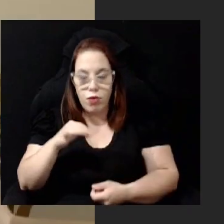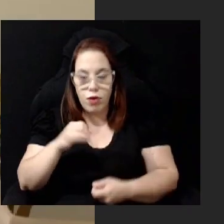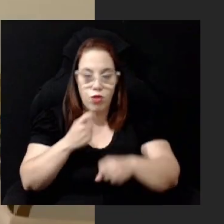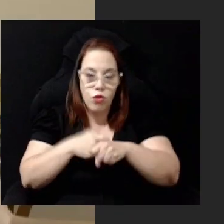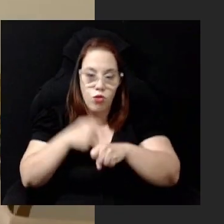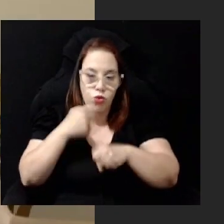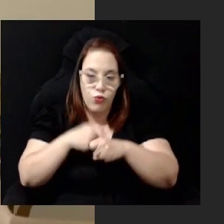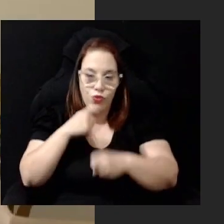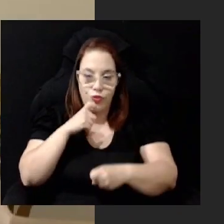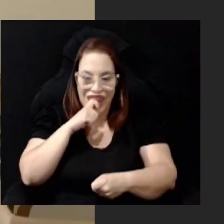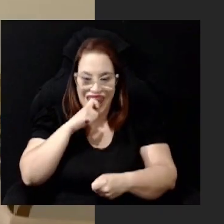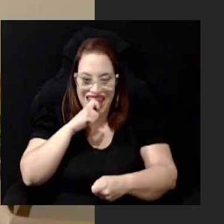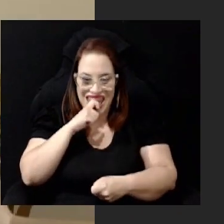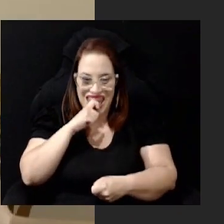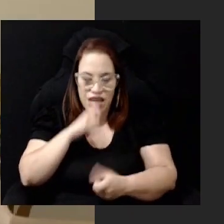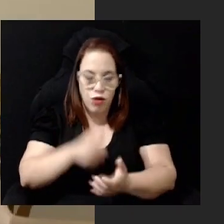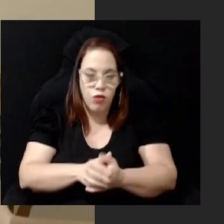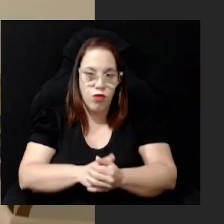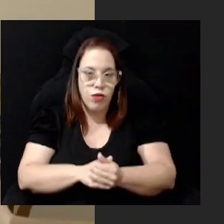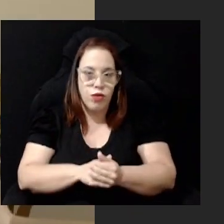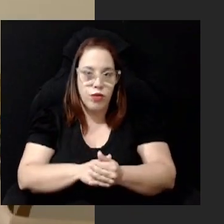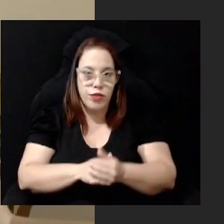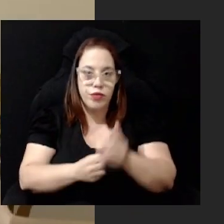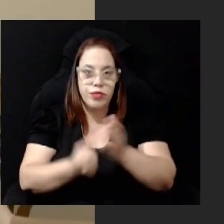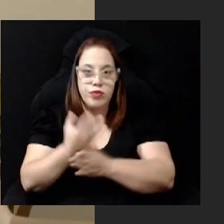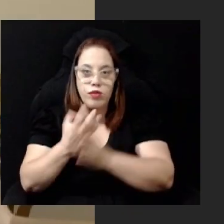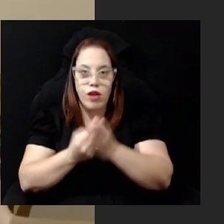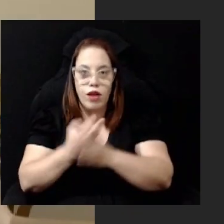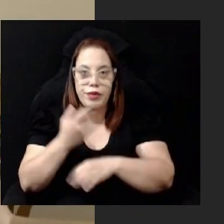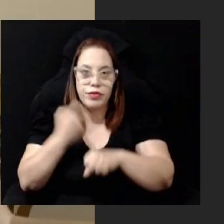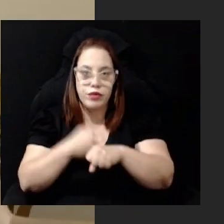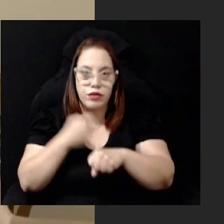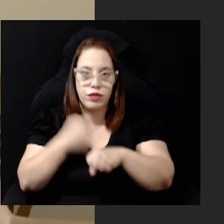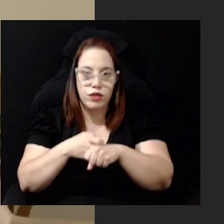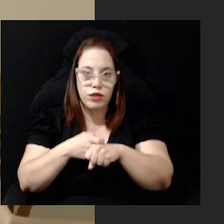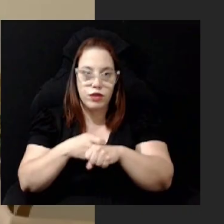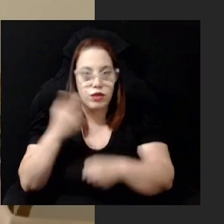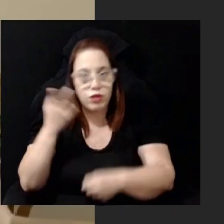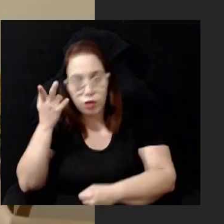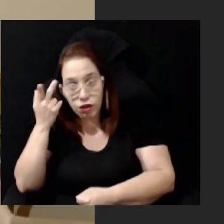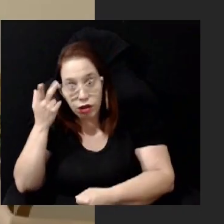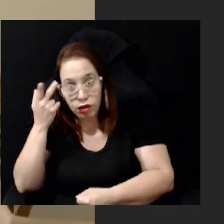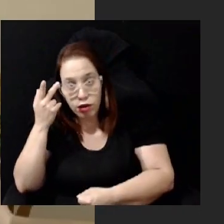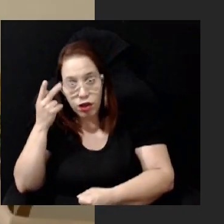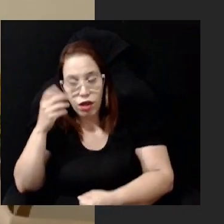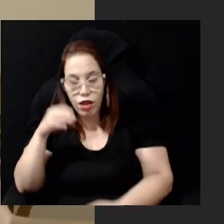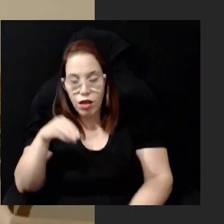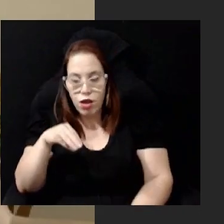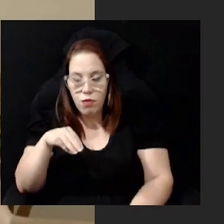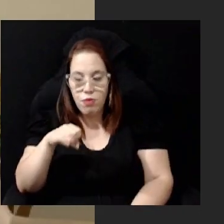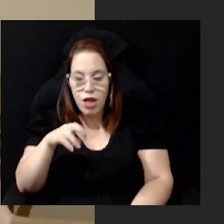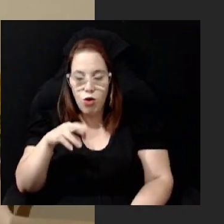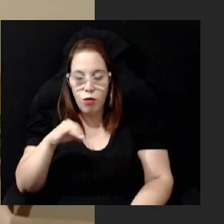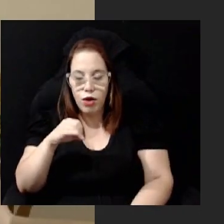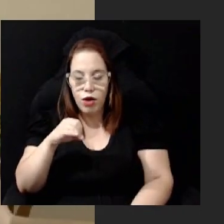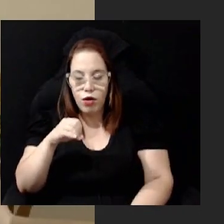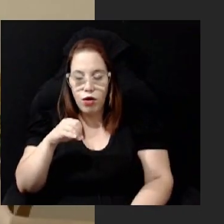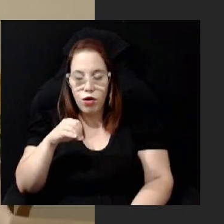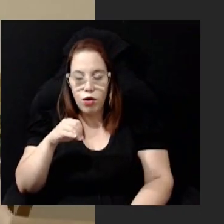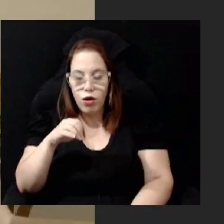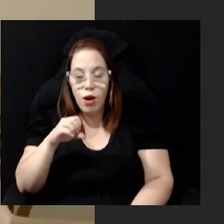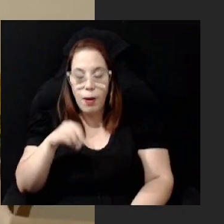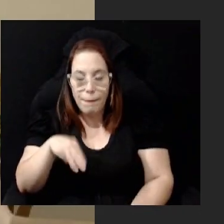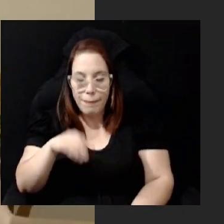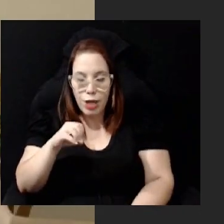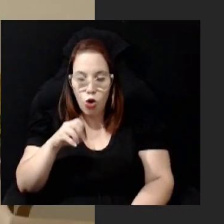ossos, mas ele é geralmente descoberto primeiro nos ossos e que é muito comum, que é o mieloma múltiplo. O mieloma múltiplo ele é